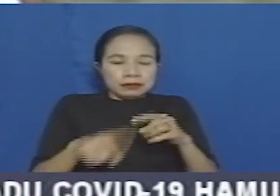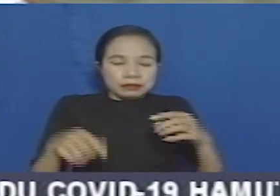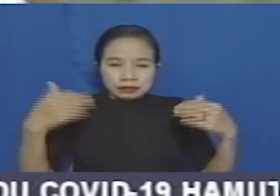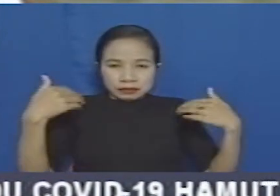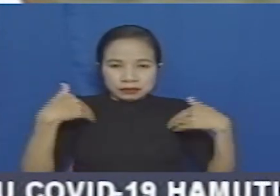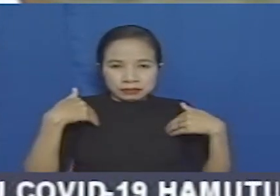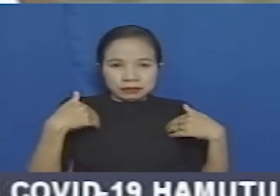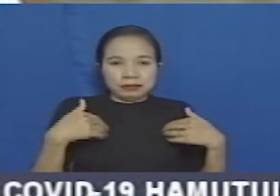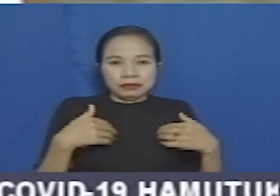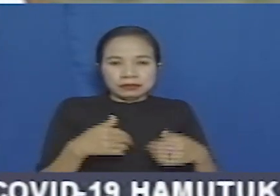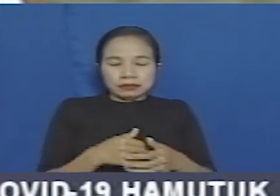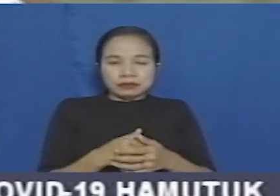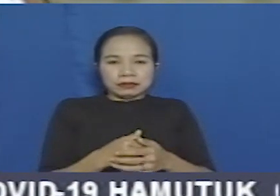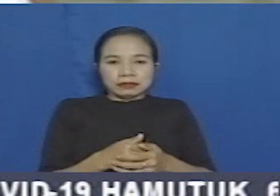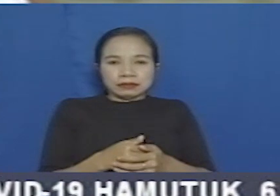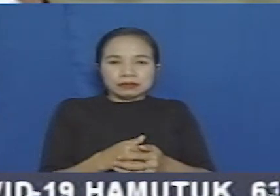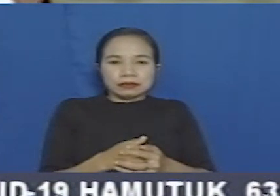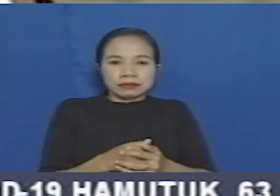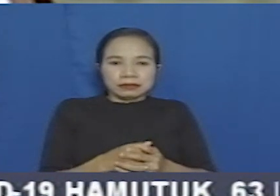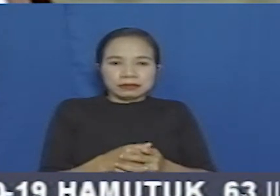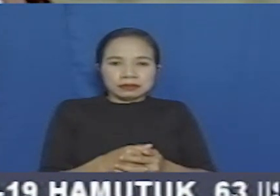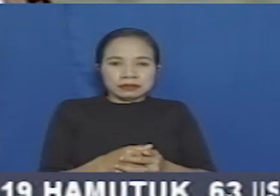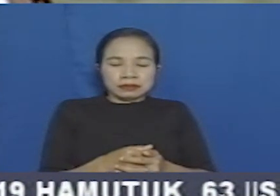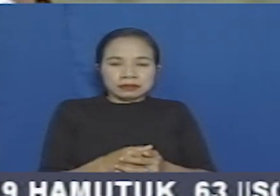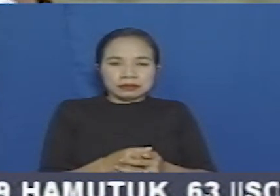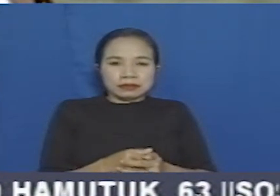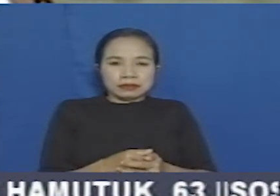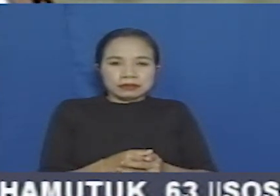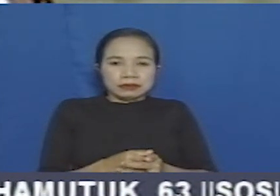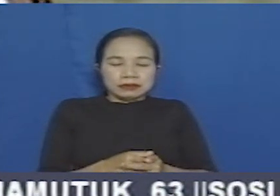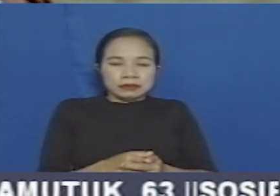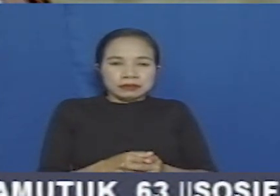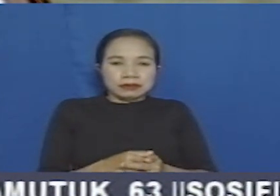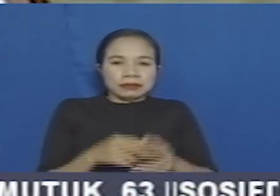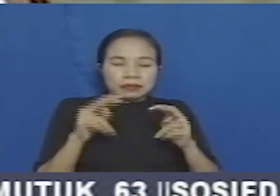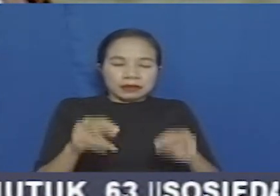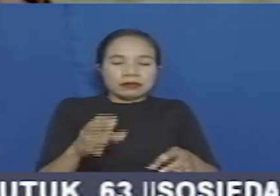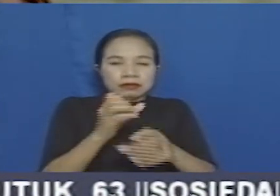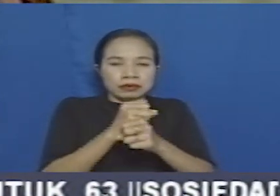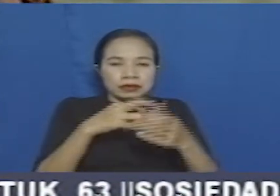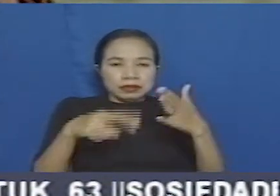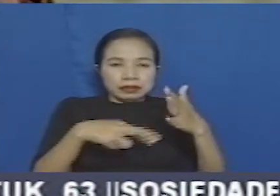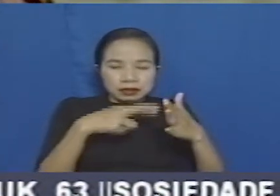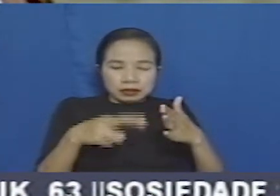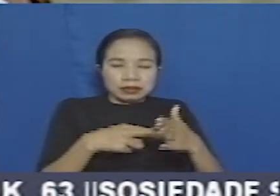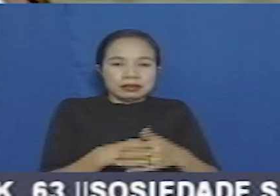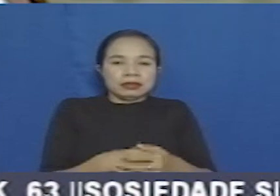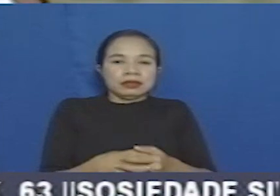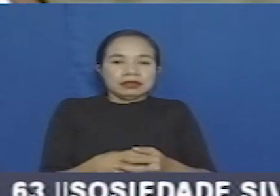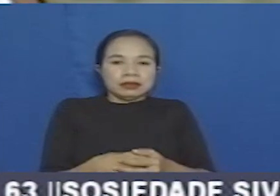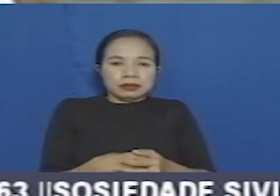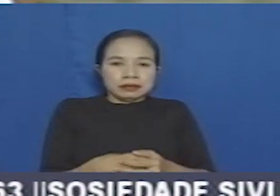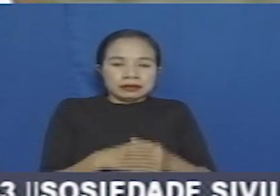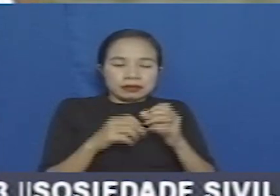tá, e lá vem um, e lá vem dois, e lá vem turno. E tá tendo que fazer medidas, se não é bem, prevene se for,